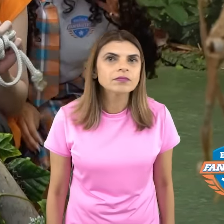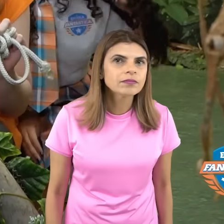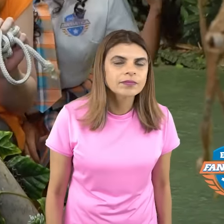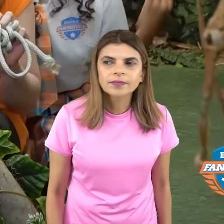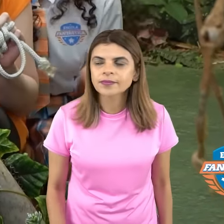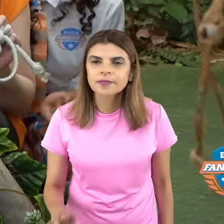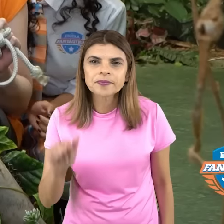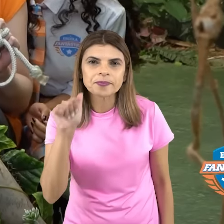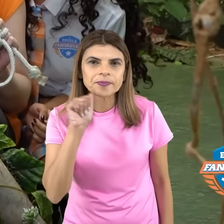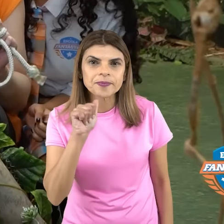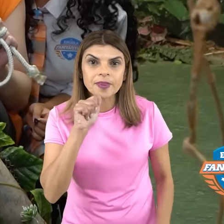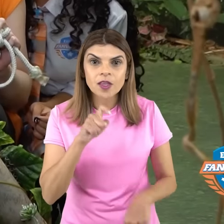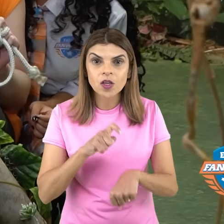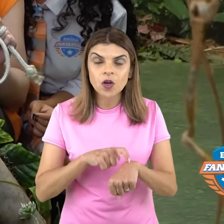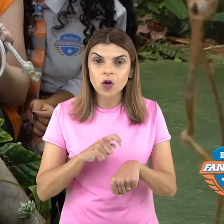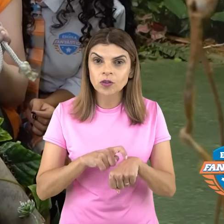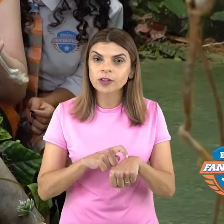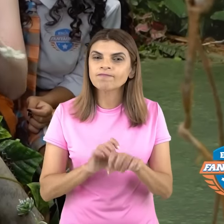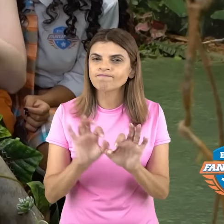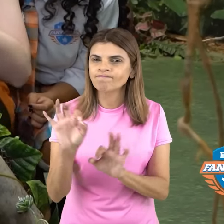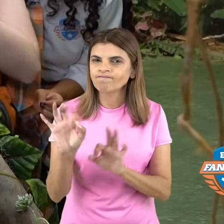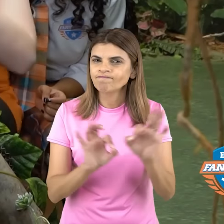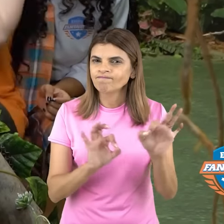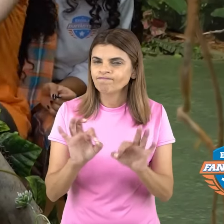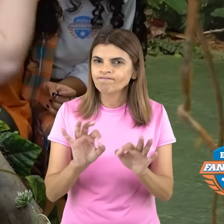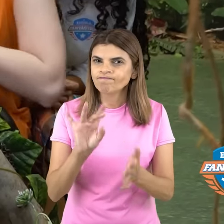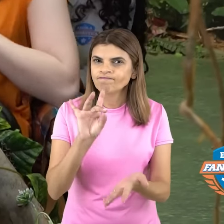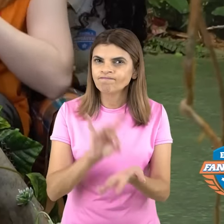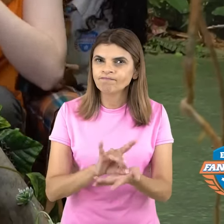Vem, meninas, é hora de colocar nosso plano em prática.